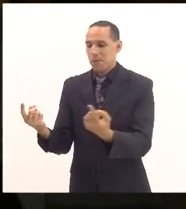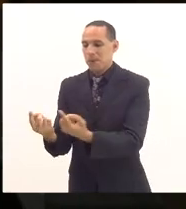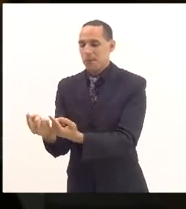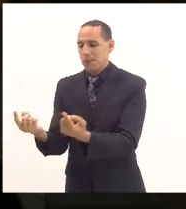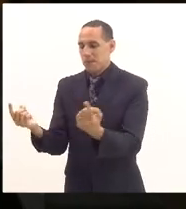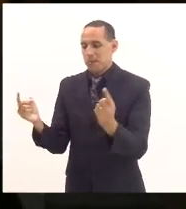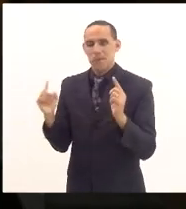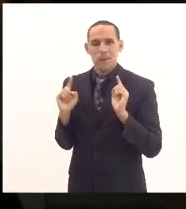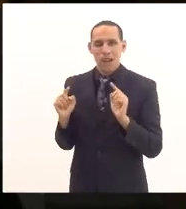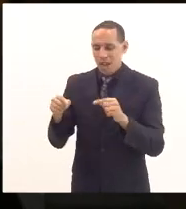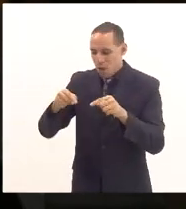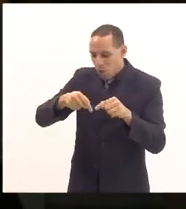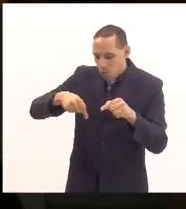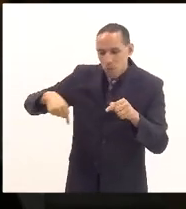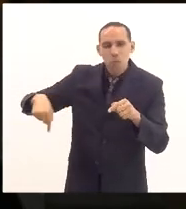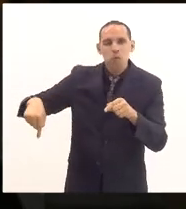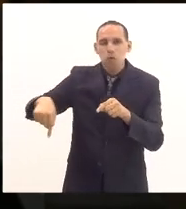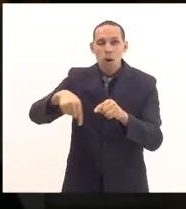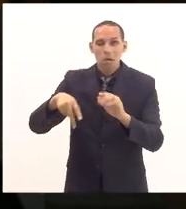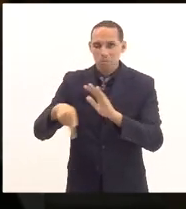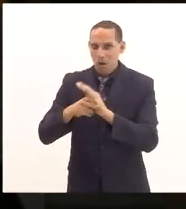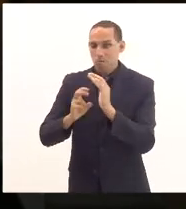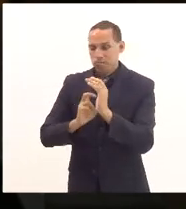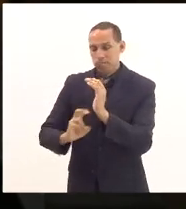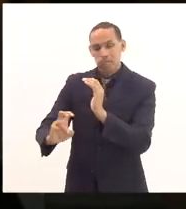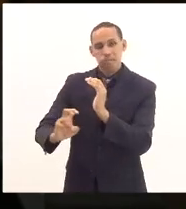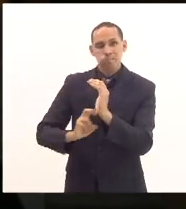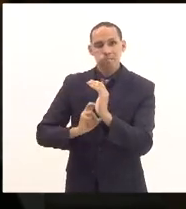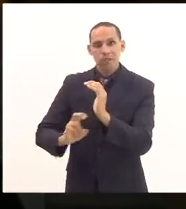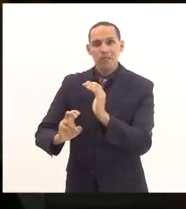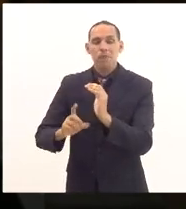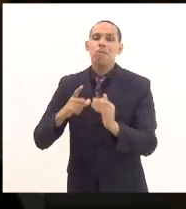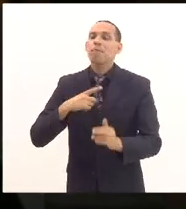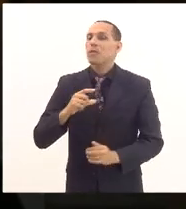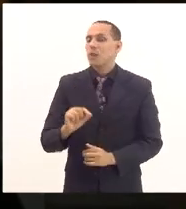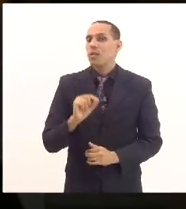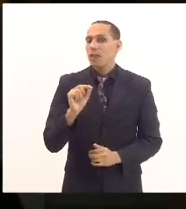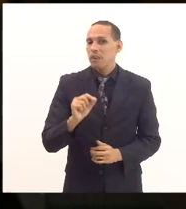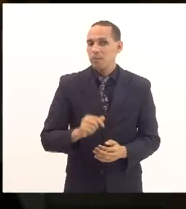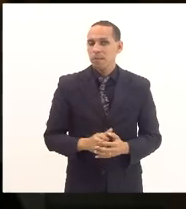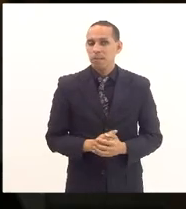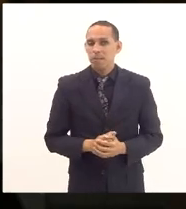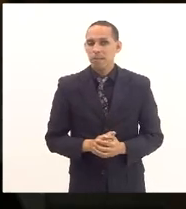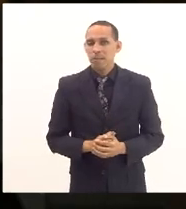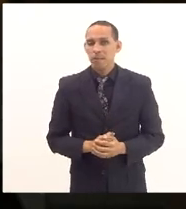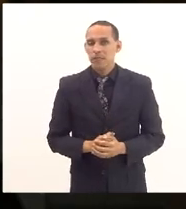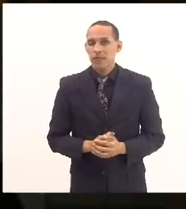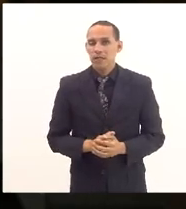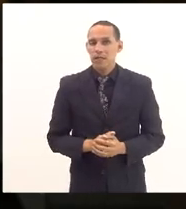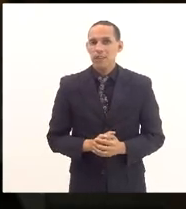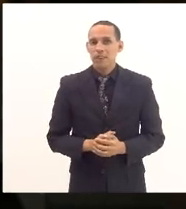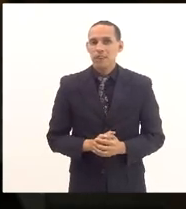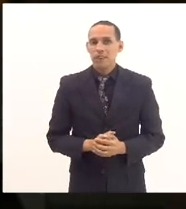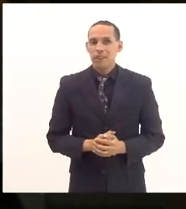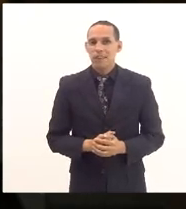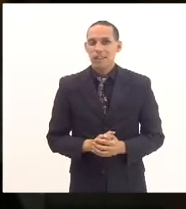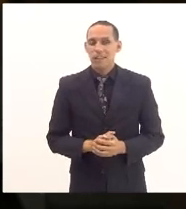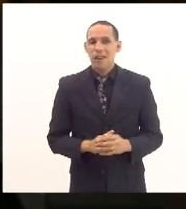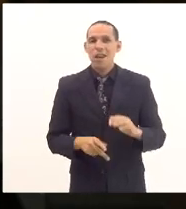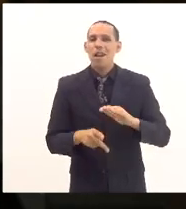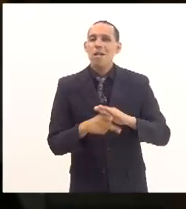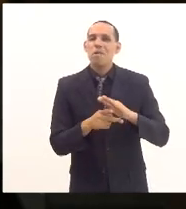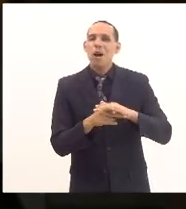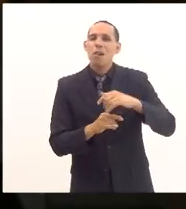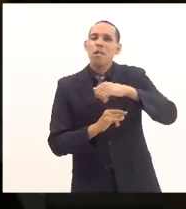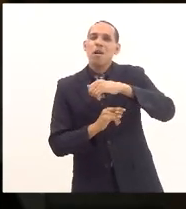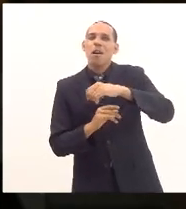do buraco da estação do metrô, nós temos nada mais, nada menos que as instalações da